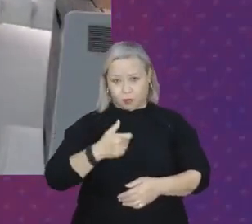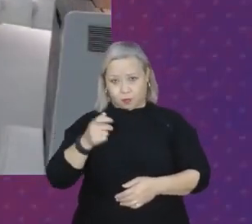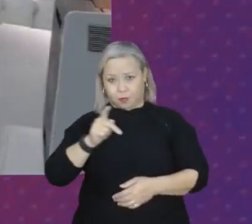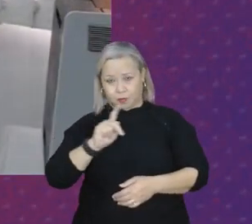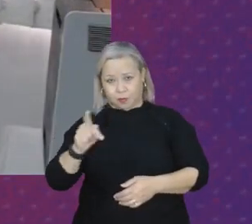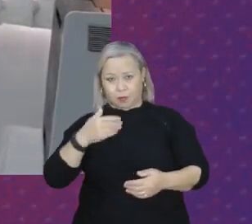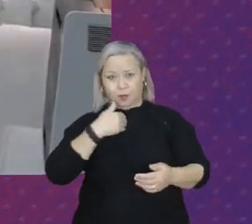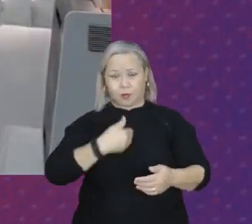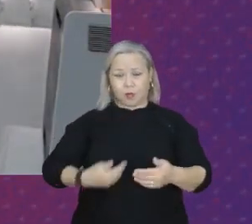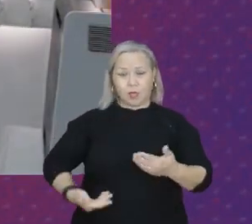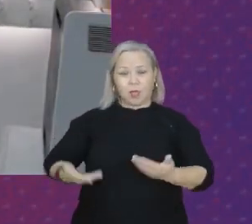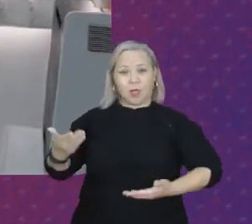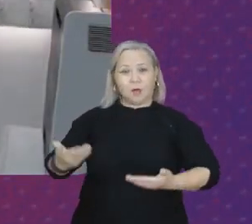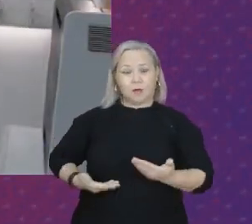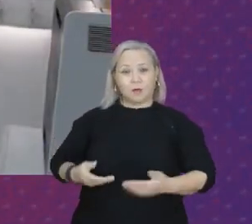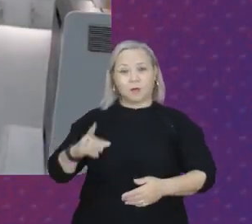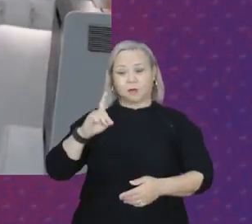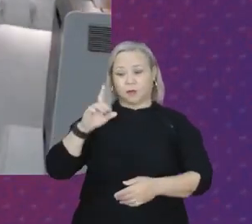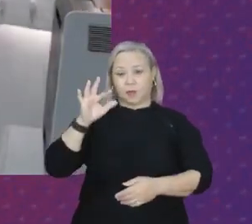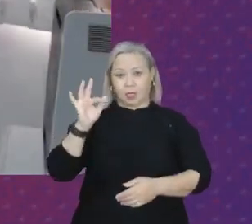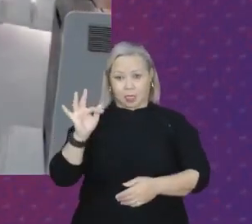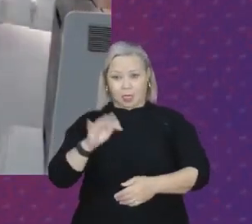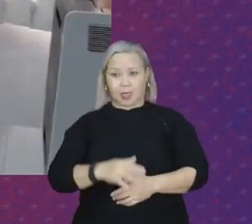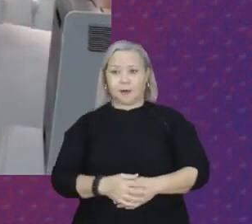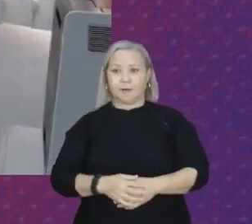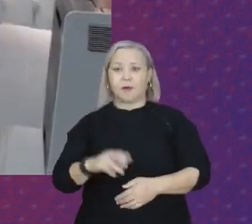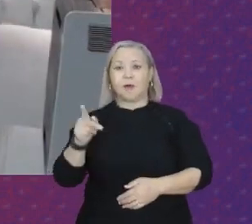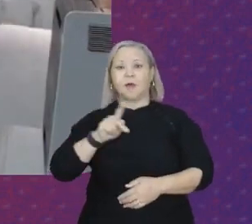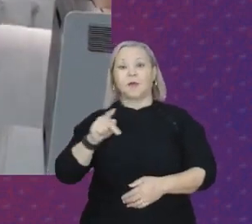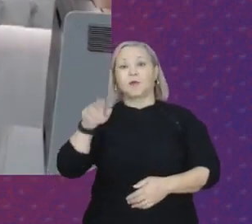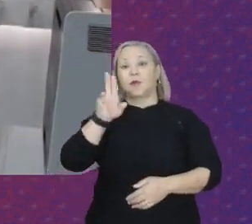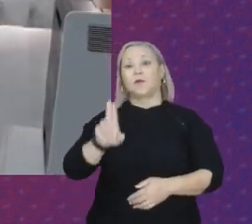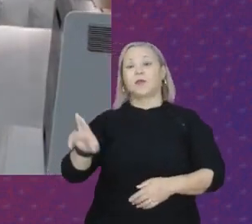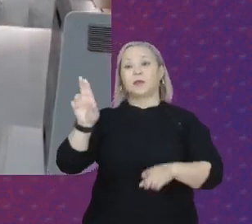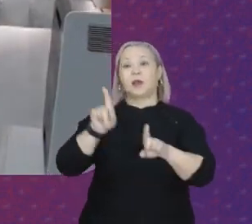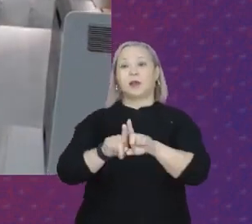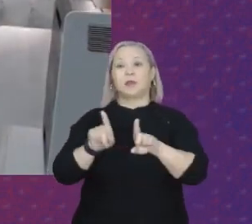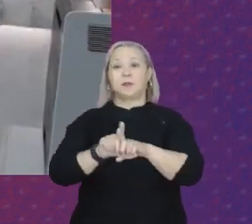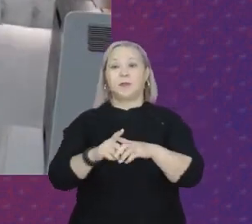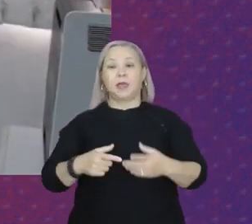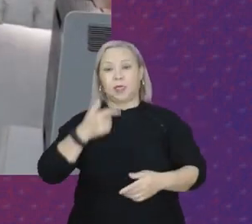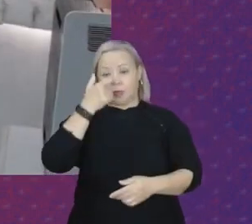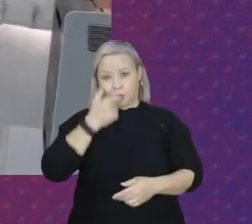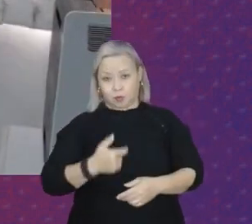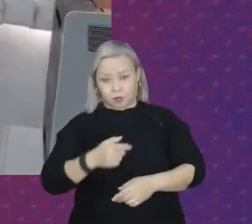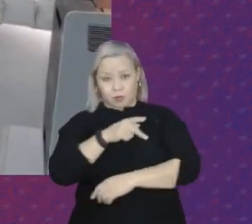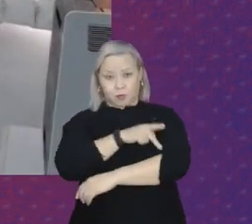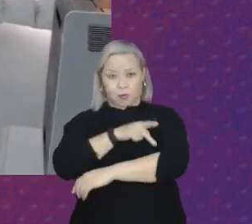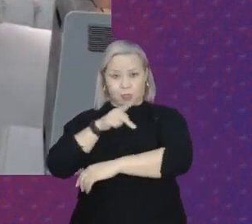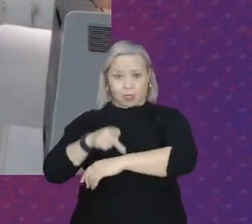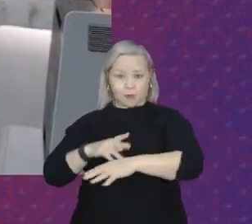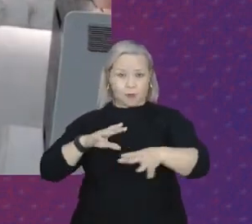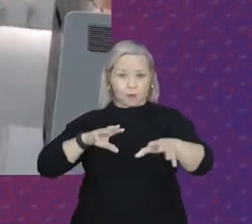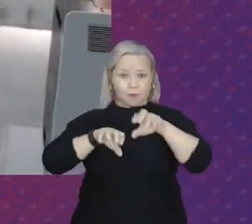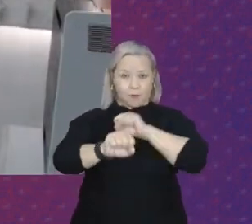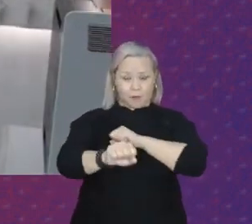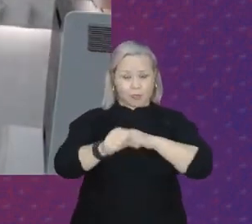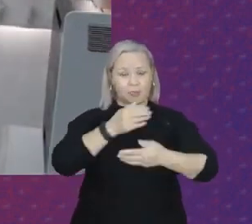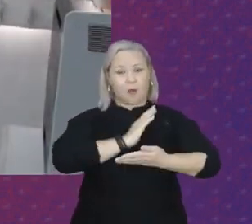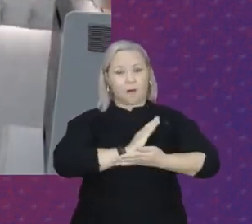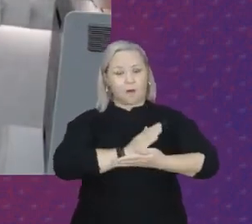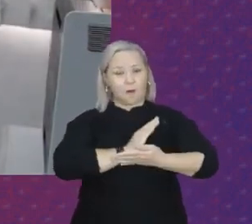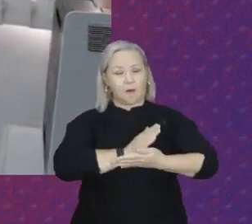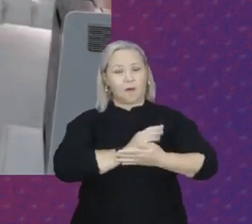Rede Pública de Ensino do Distrito Federal e também professora universitária. Eu sou pedagoga de formação e de